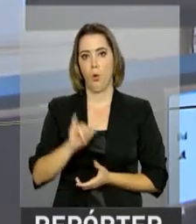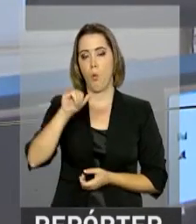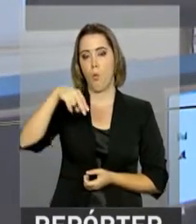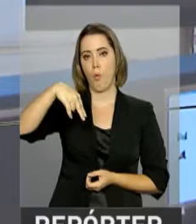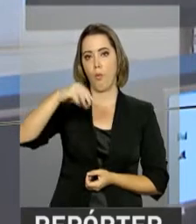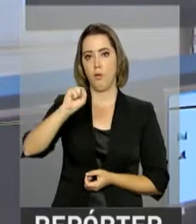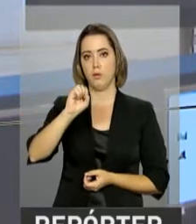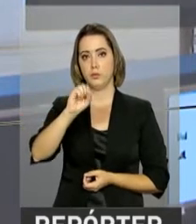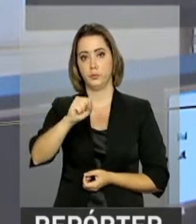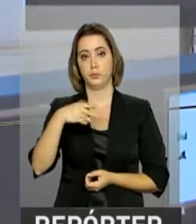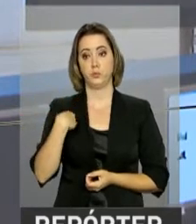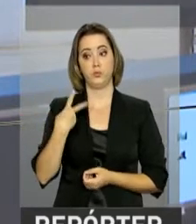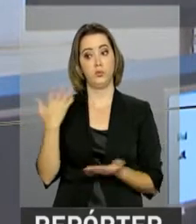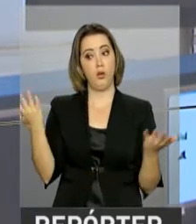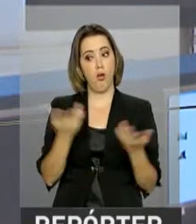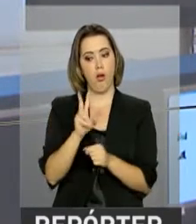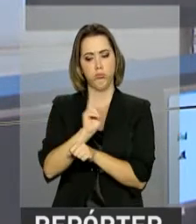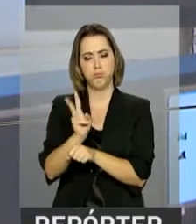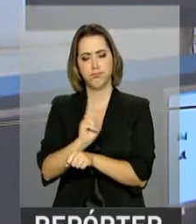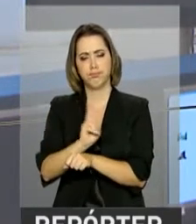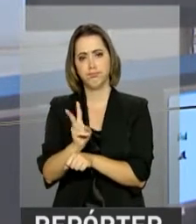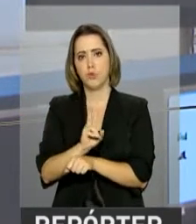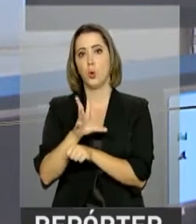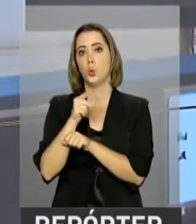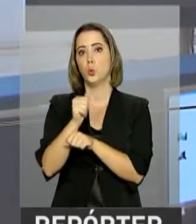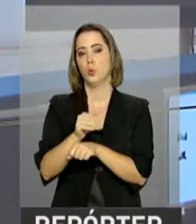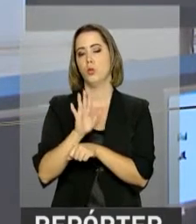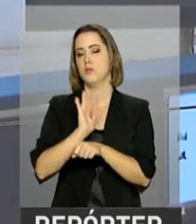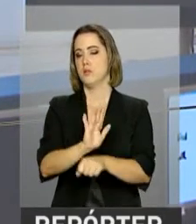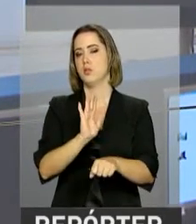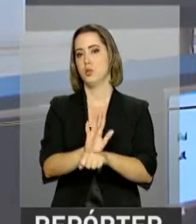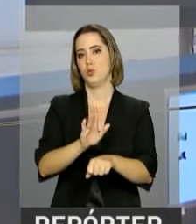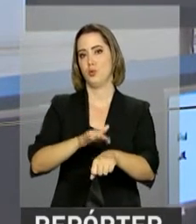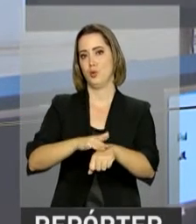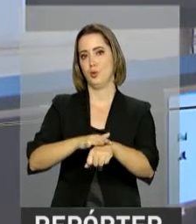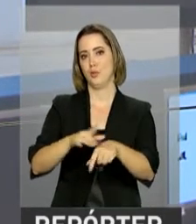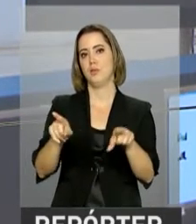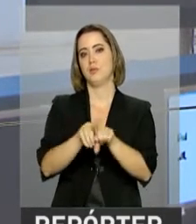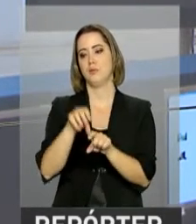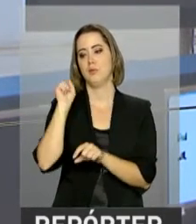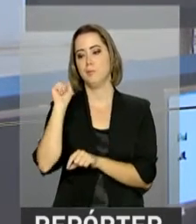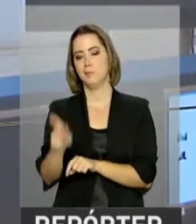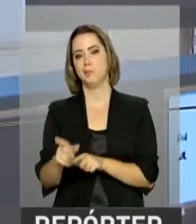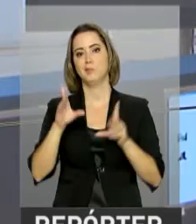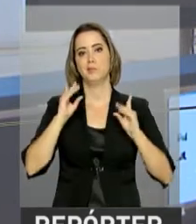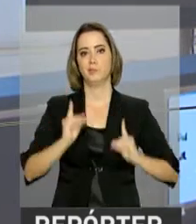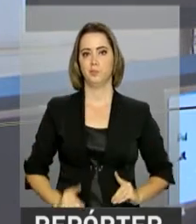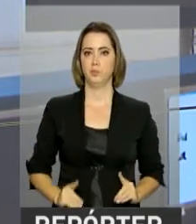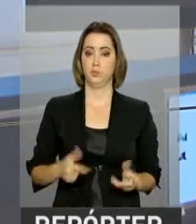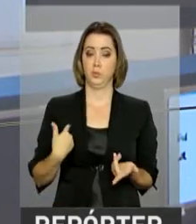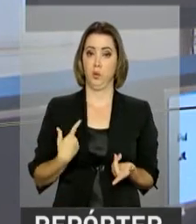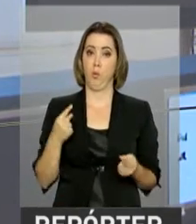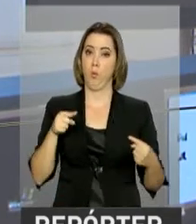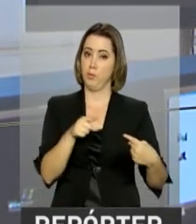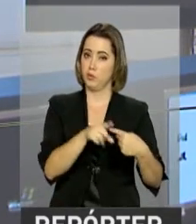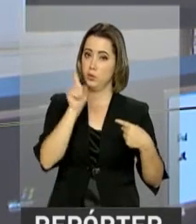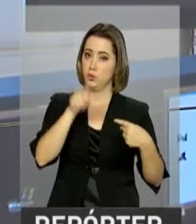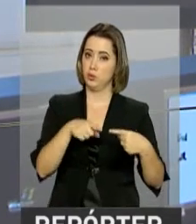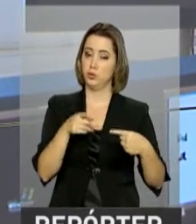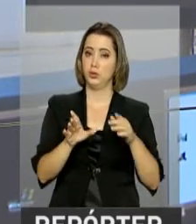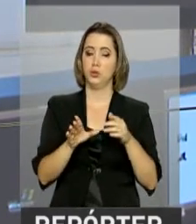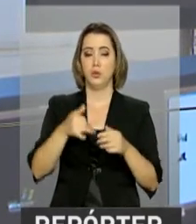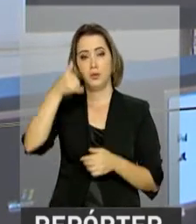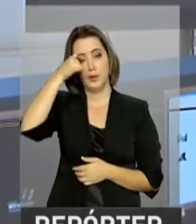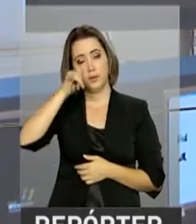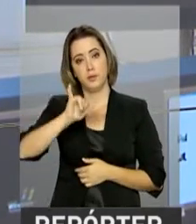fazendo um pente fino nos auxílios doença e aposentadorias por invalidez o objetivo é detectar fraudes e com isso o